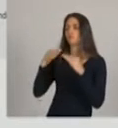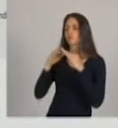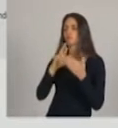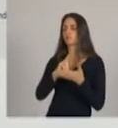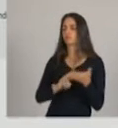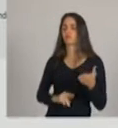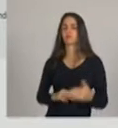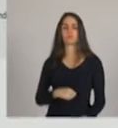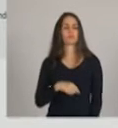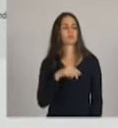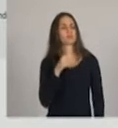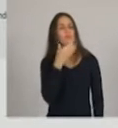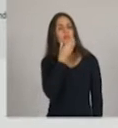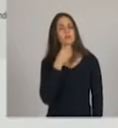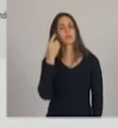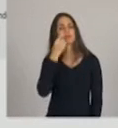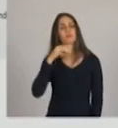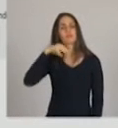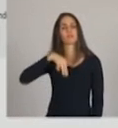Santos.